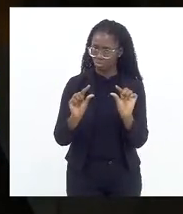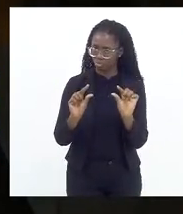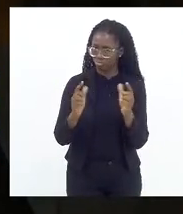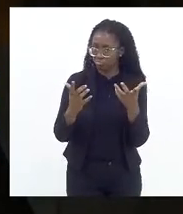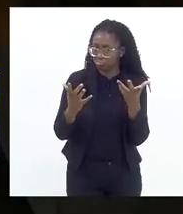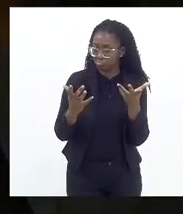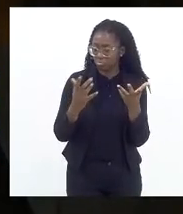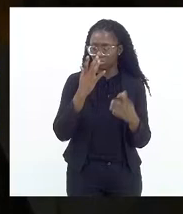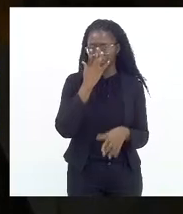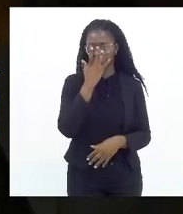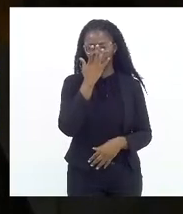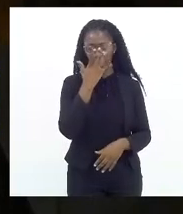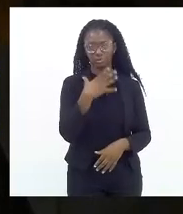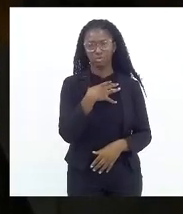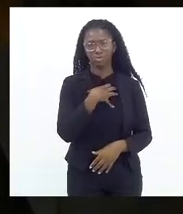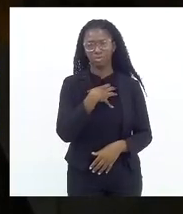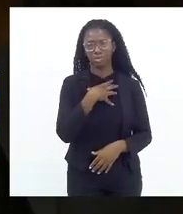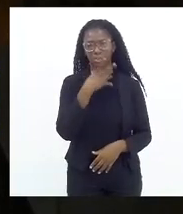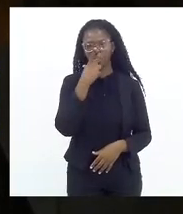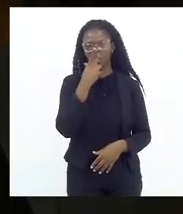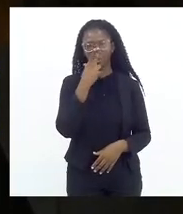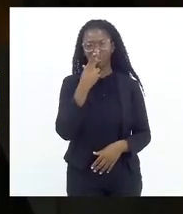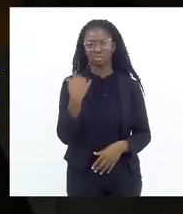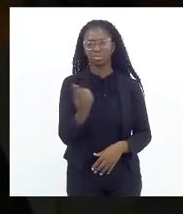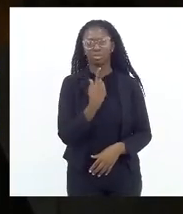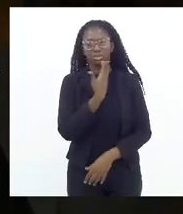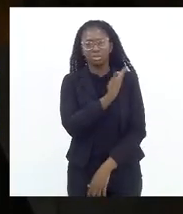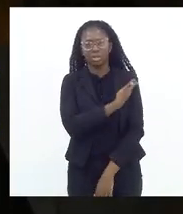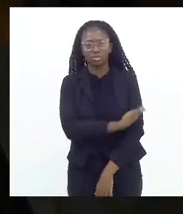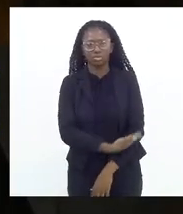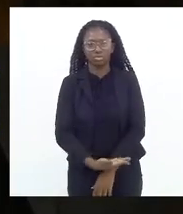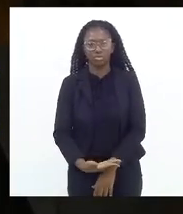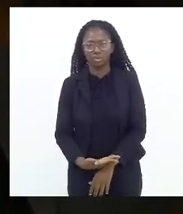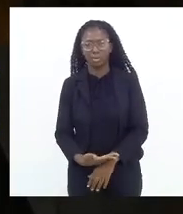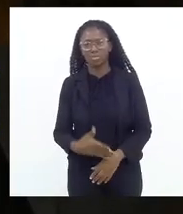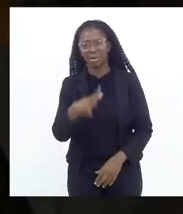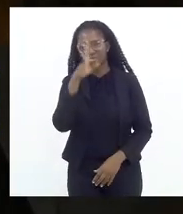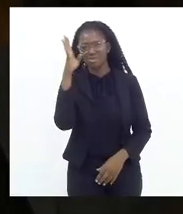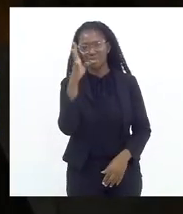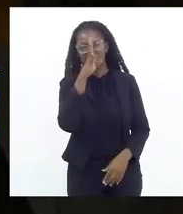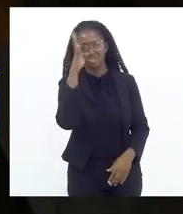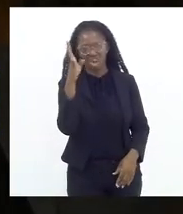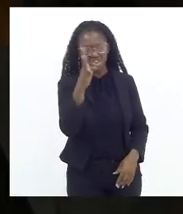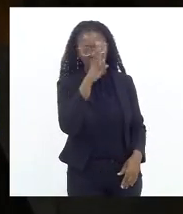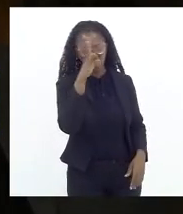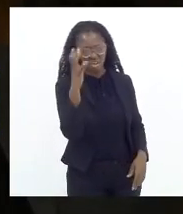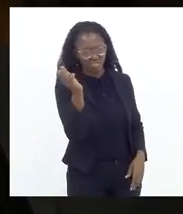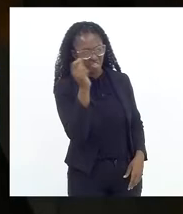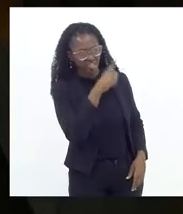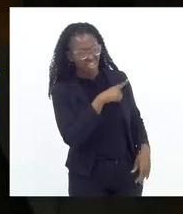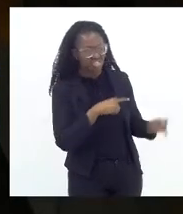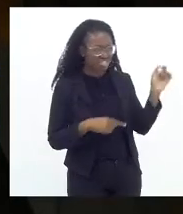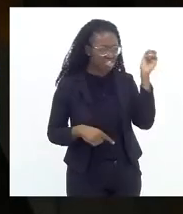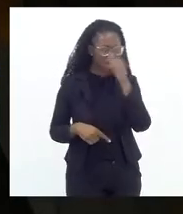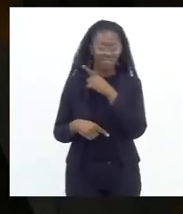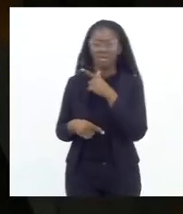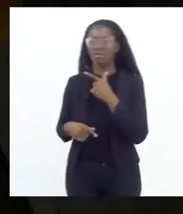A impressão que eu tenho é que a gente se acostumou com uma situação tão absurda, mas tão